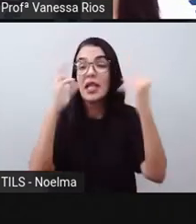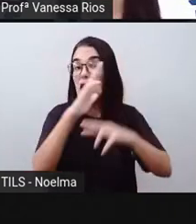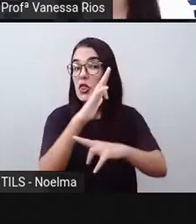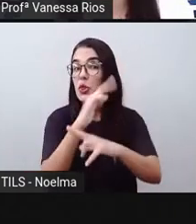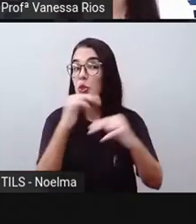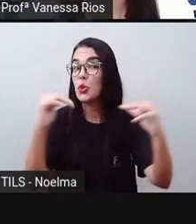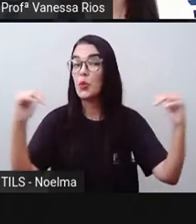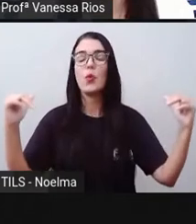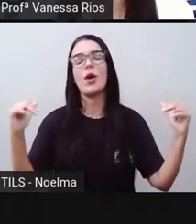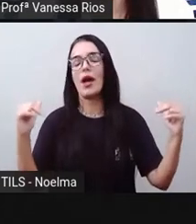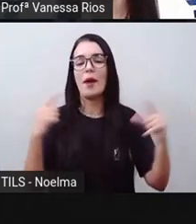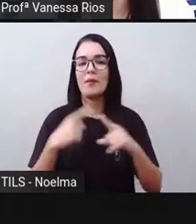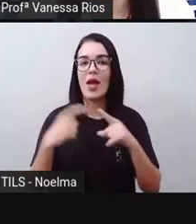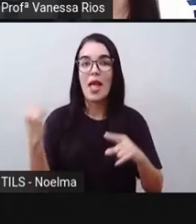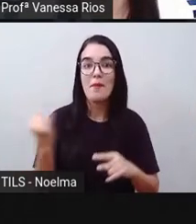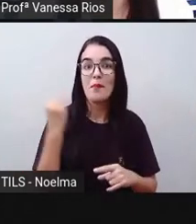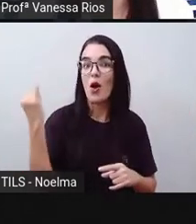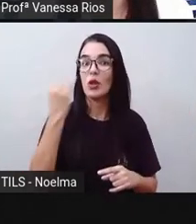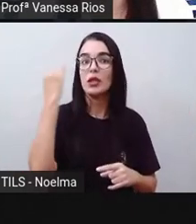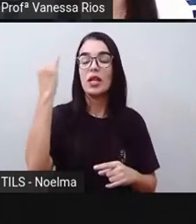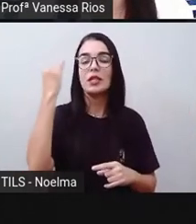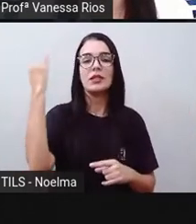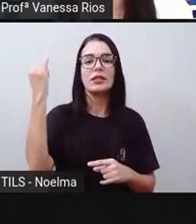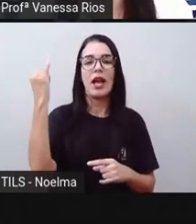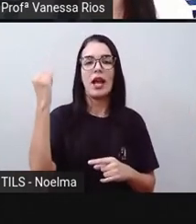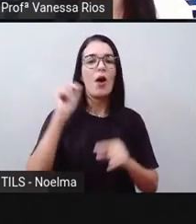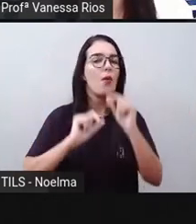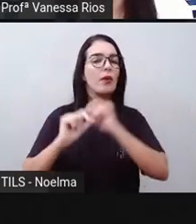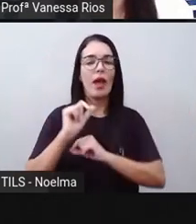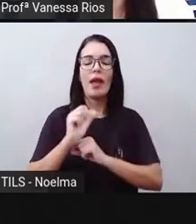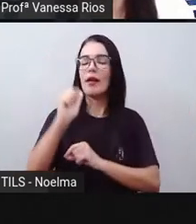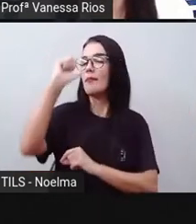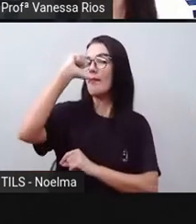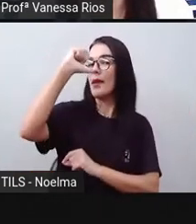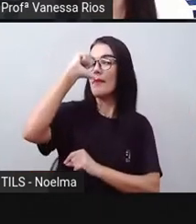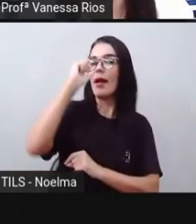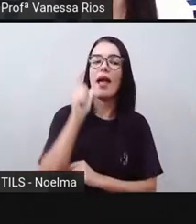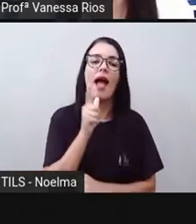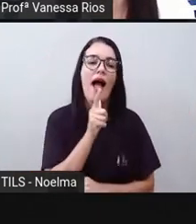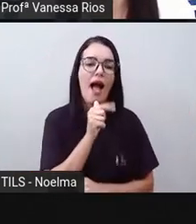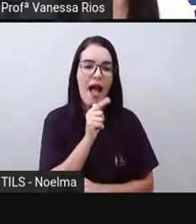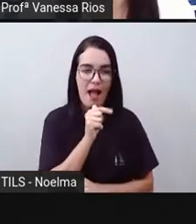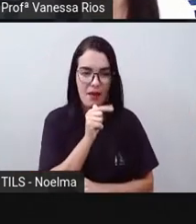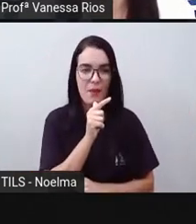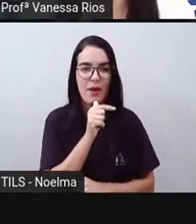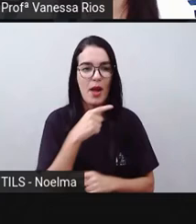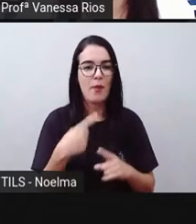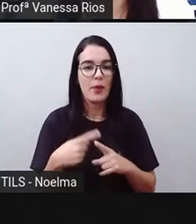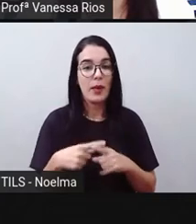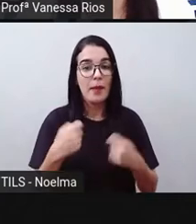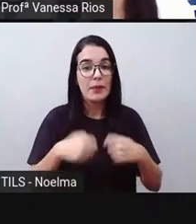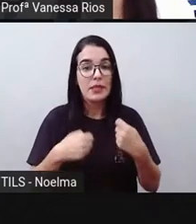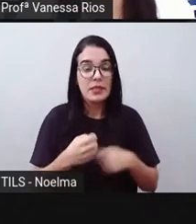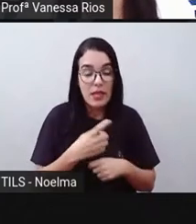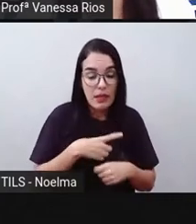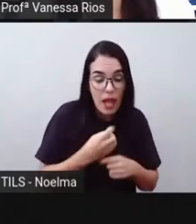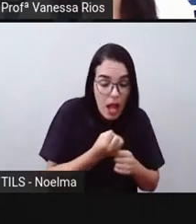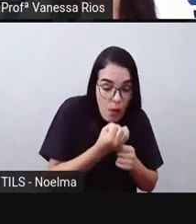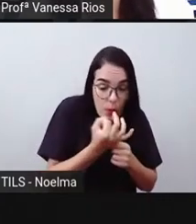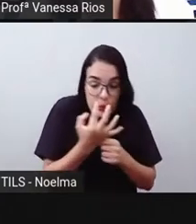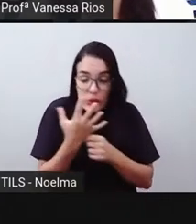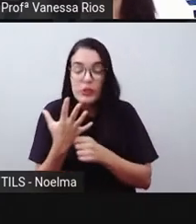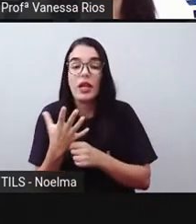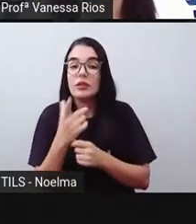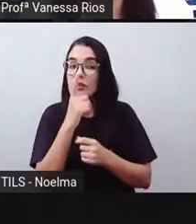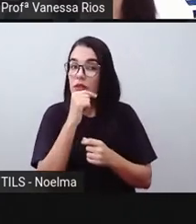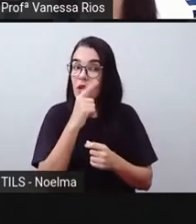porque é de suma importância a ingestão adequada de água. Nós temos uma quantidade de água que devemos ingerir